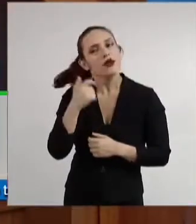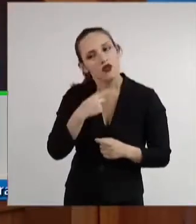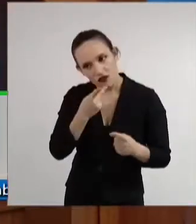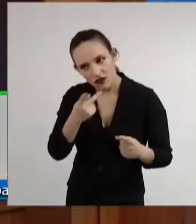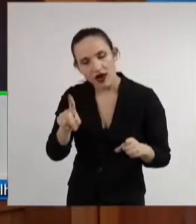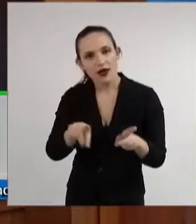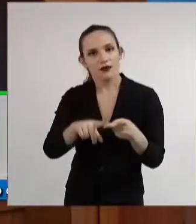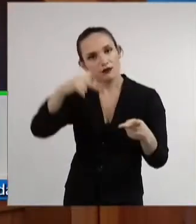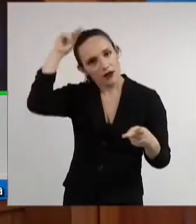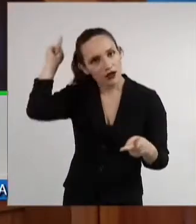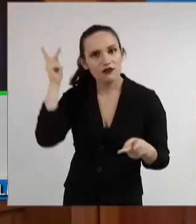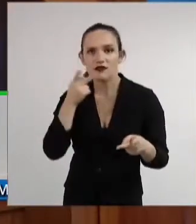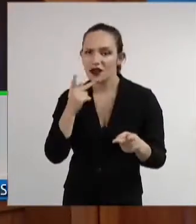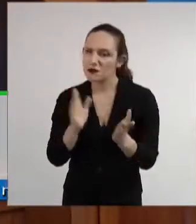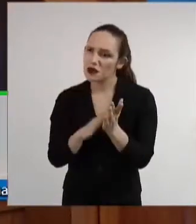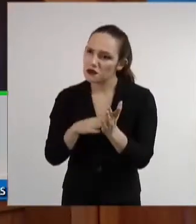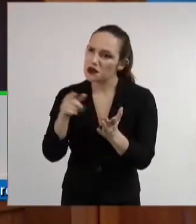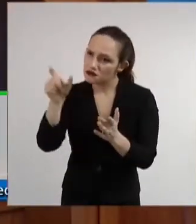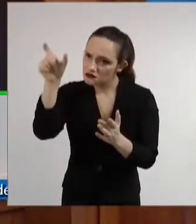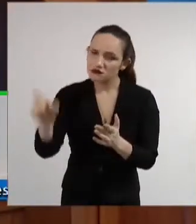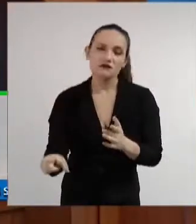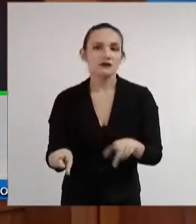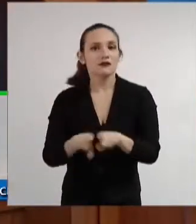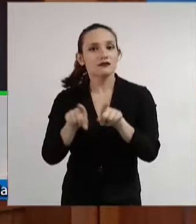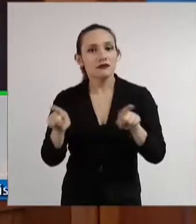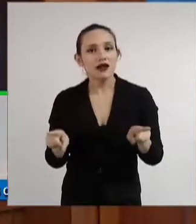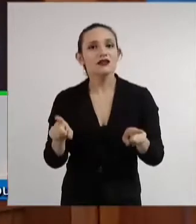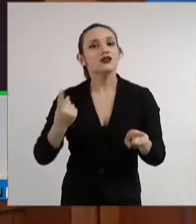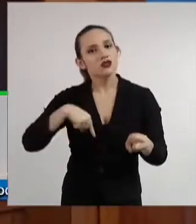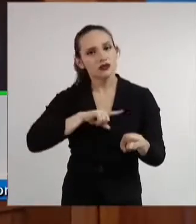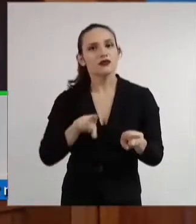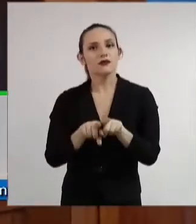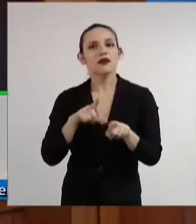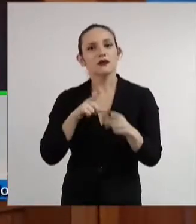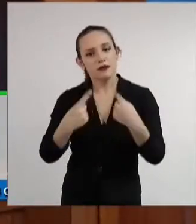e tantos outros, pelo belo trabalho, em parceria com o Ministério